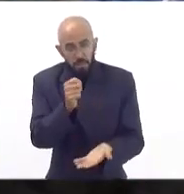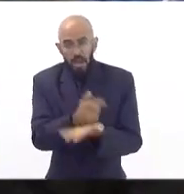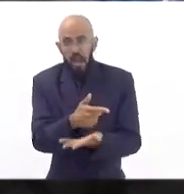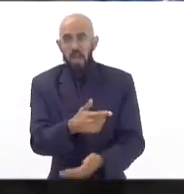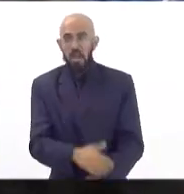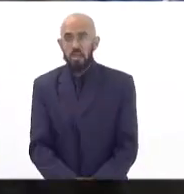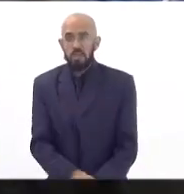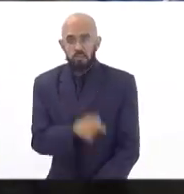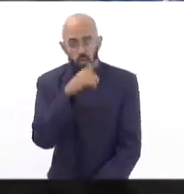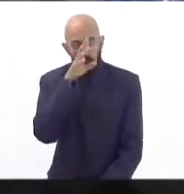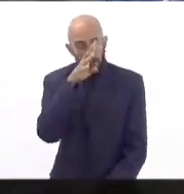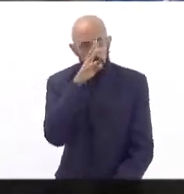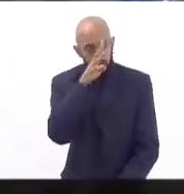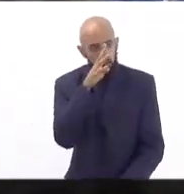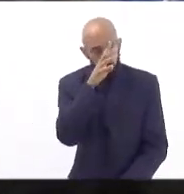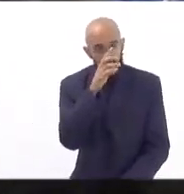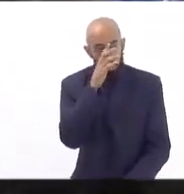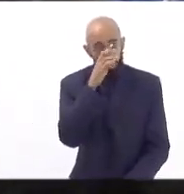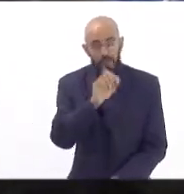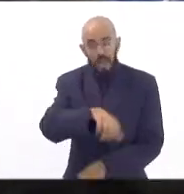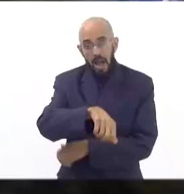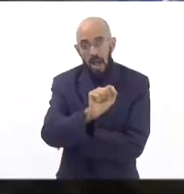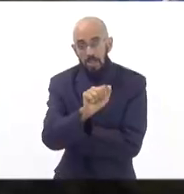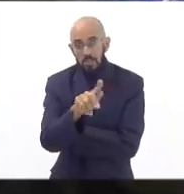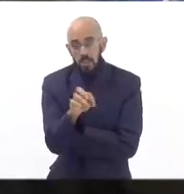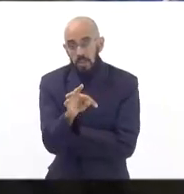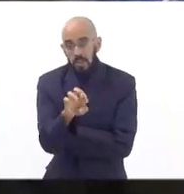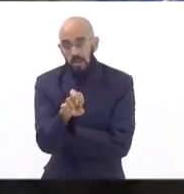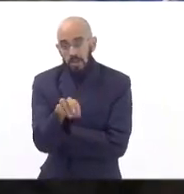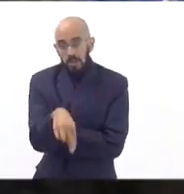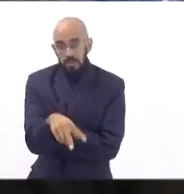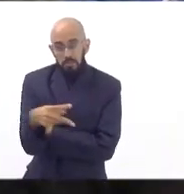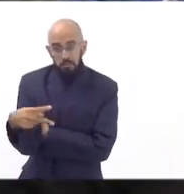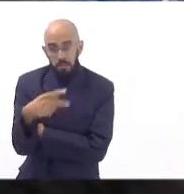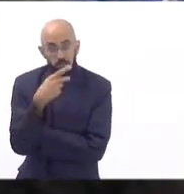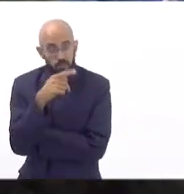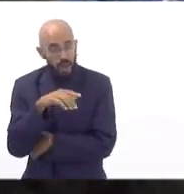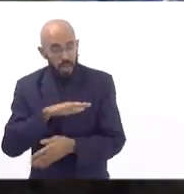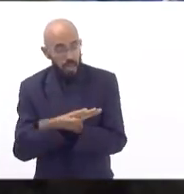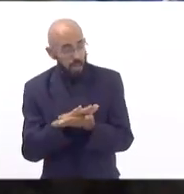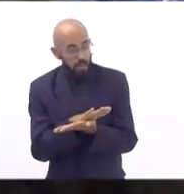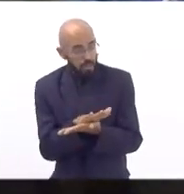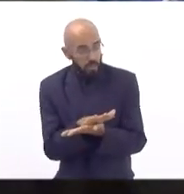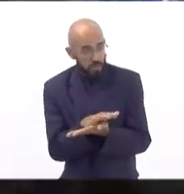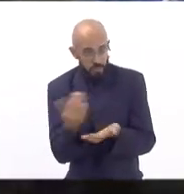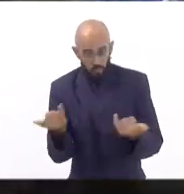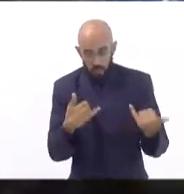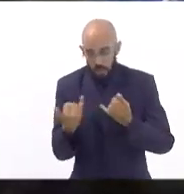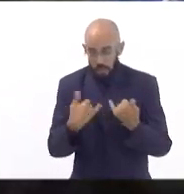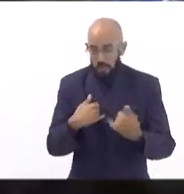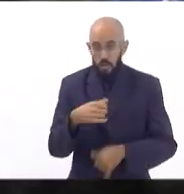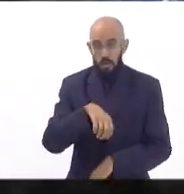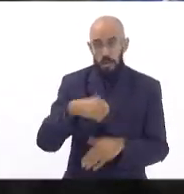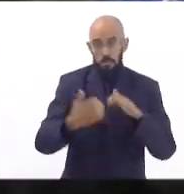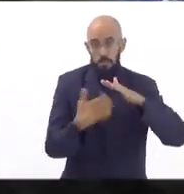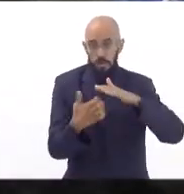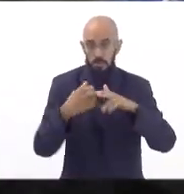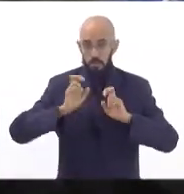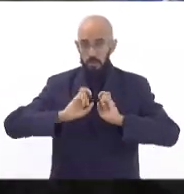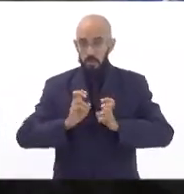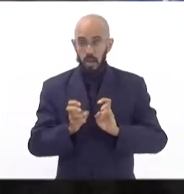absurdo e a gente traz nada fora esse respeito e esses dados que é super encaminhou a a